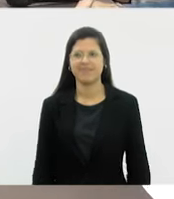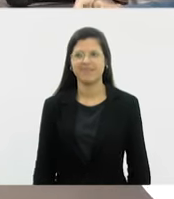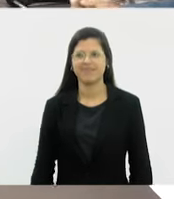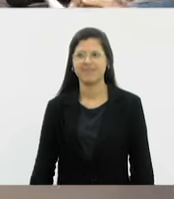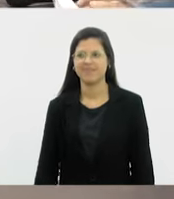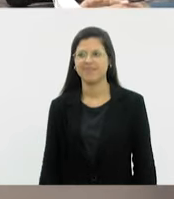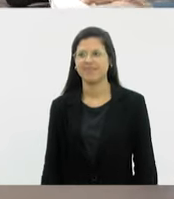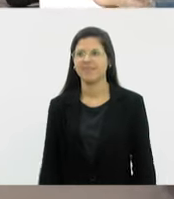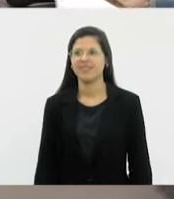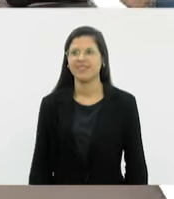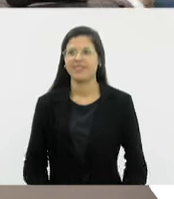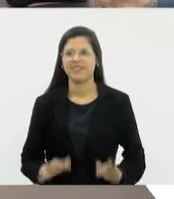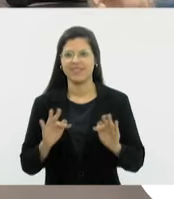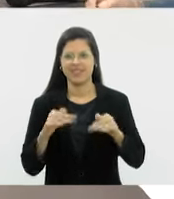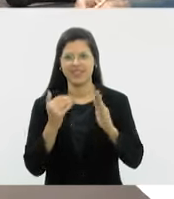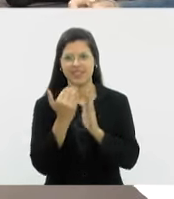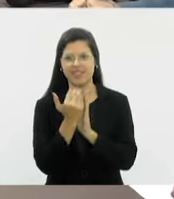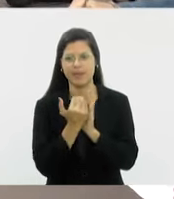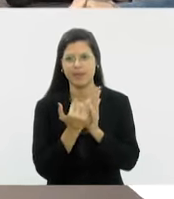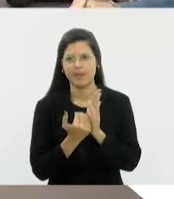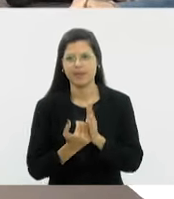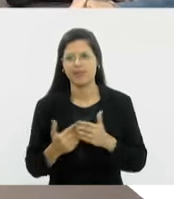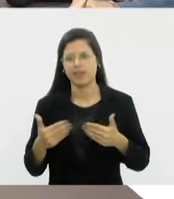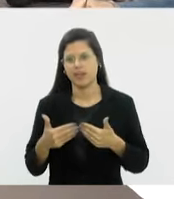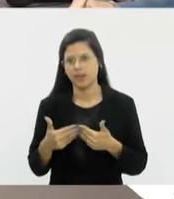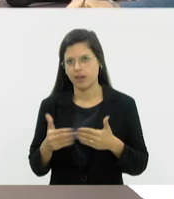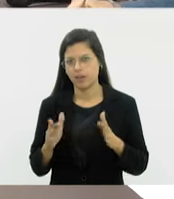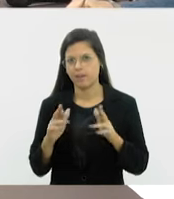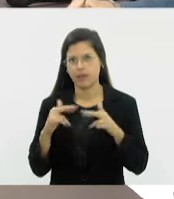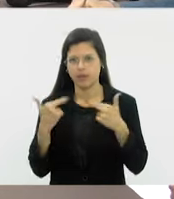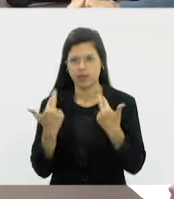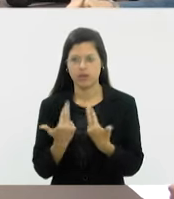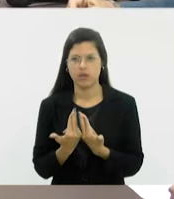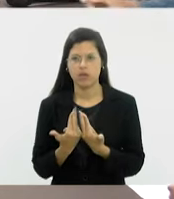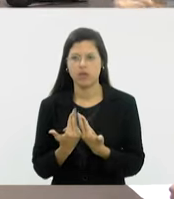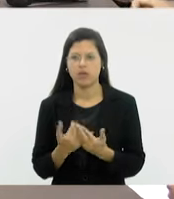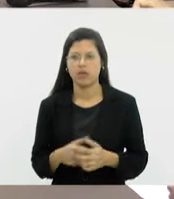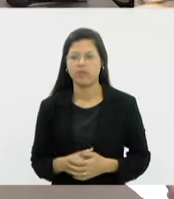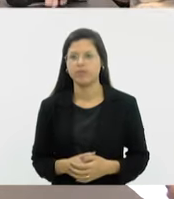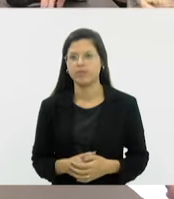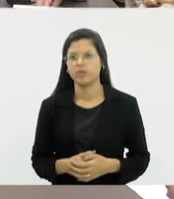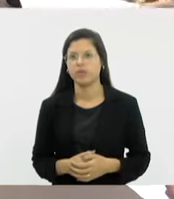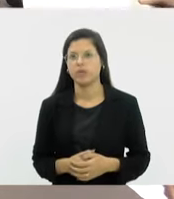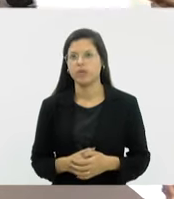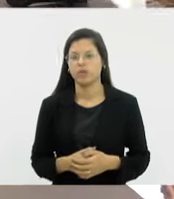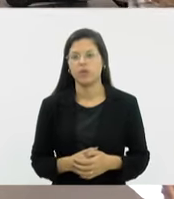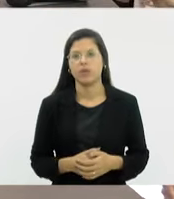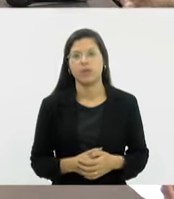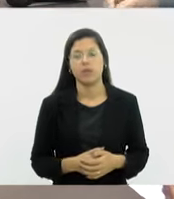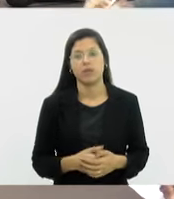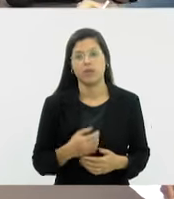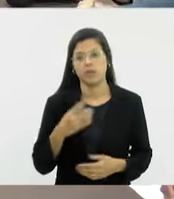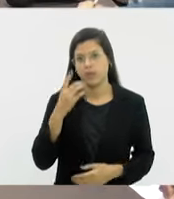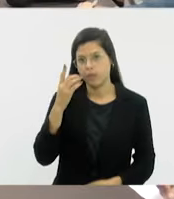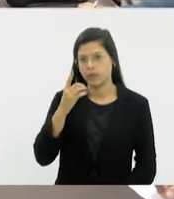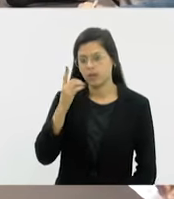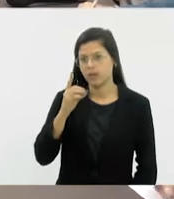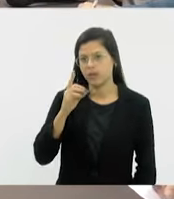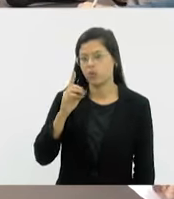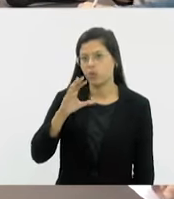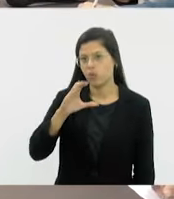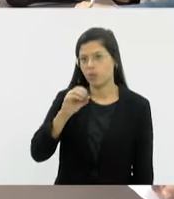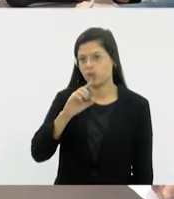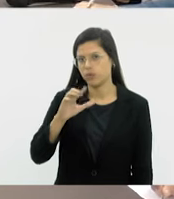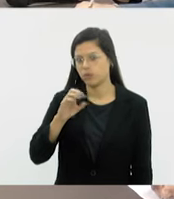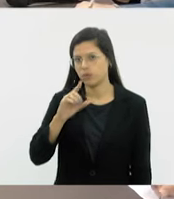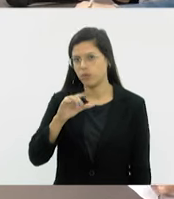Foi encerrada a pauta, está reaberta a sessão. É o projeto 562 de 23, de autoria do deputado Vinícius Cozzolino, que dispõe